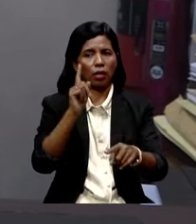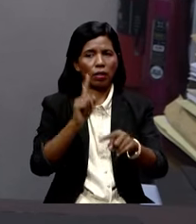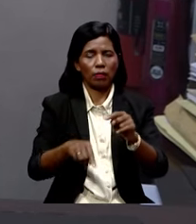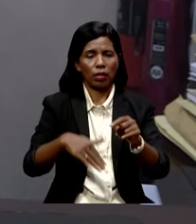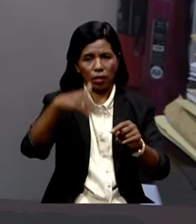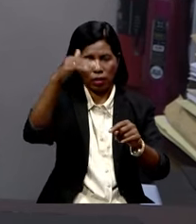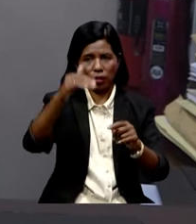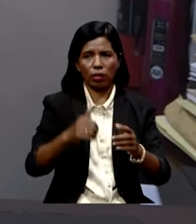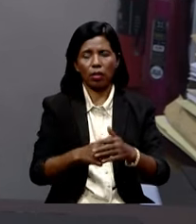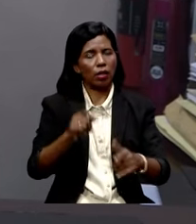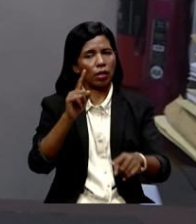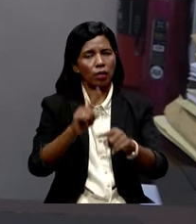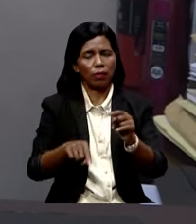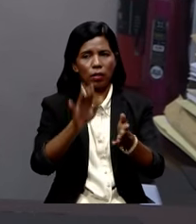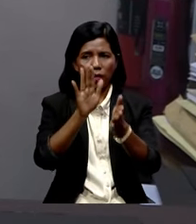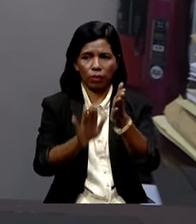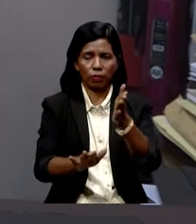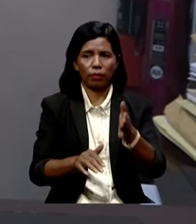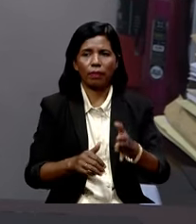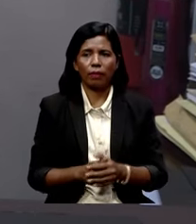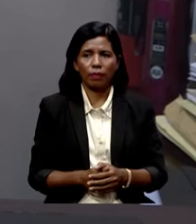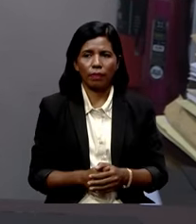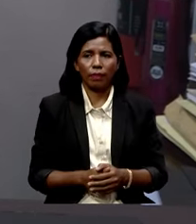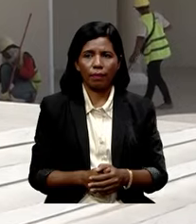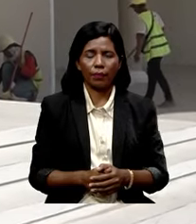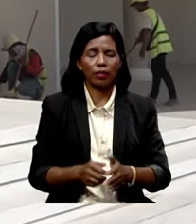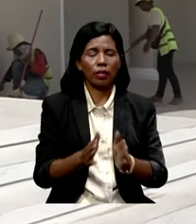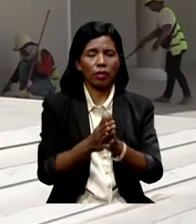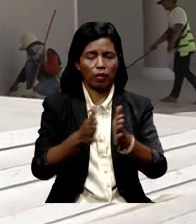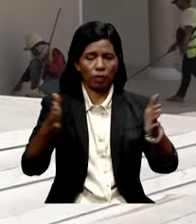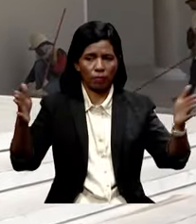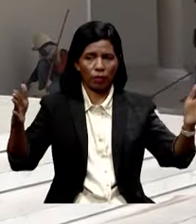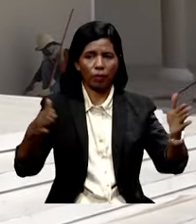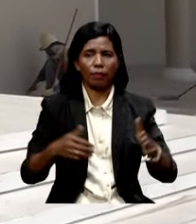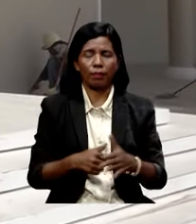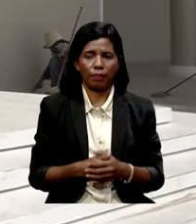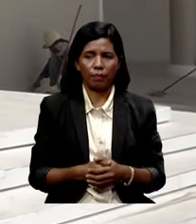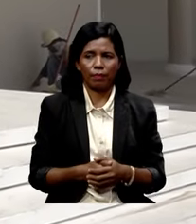liu, la belle menos. Ninha naro. Né?